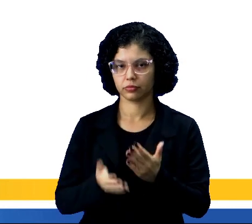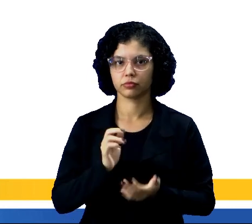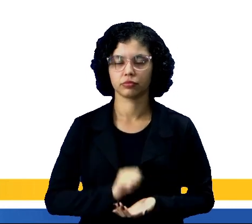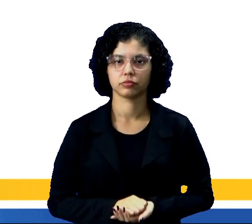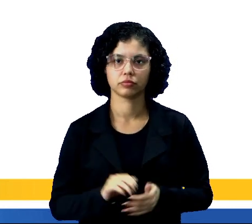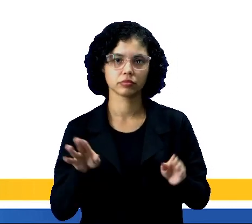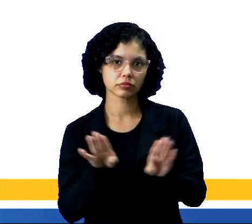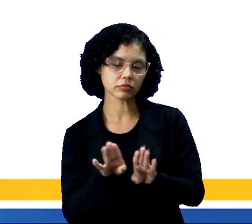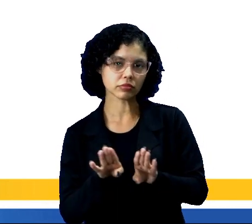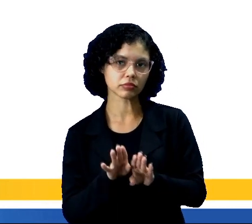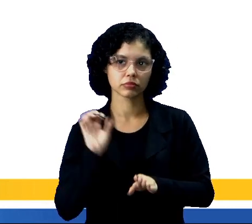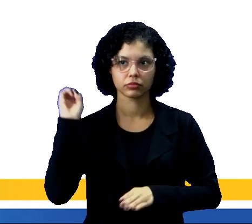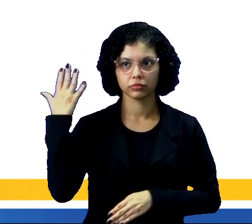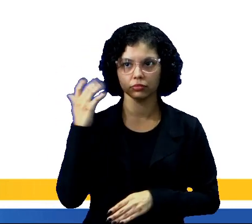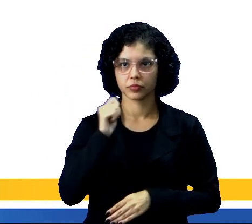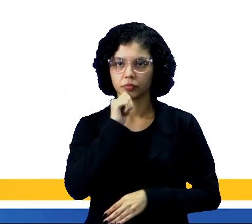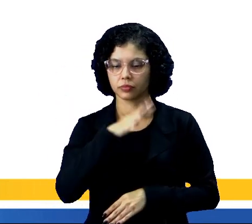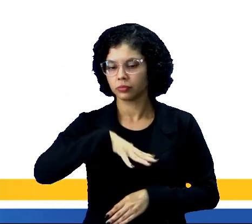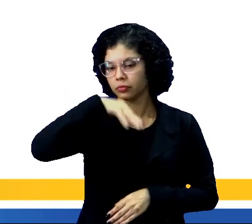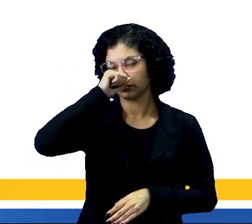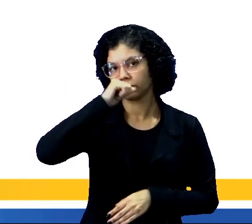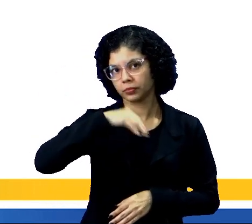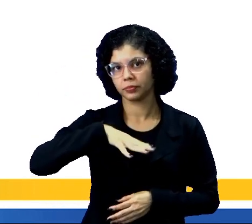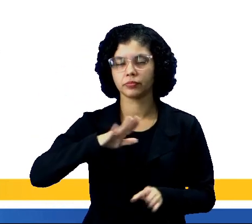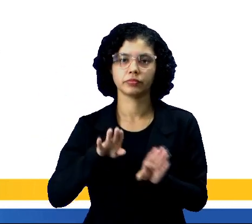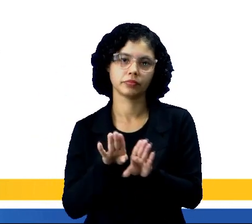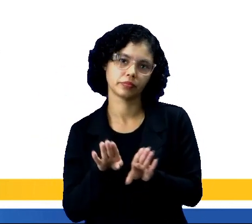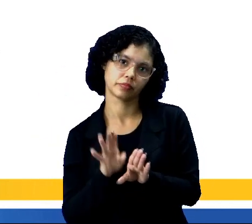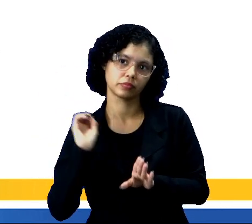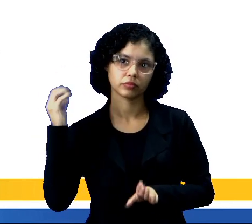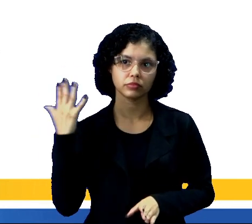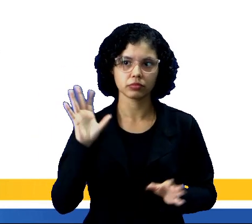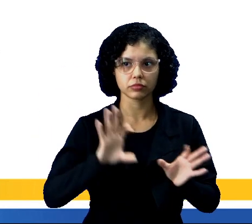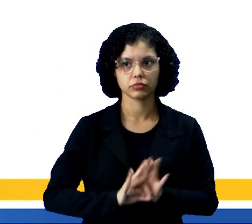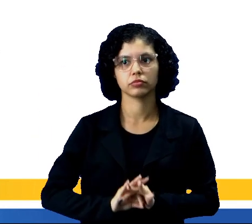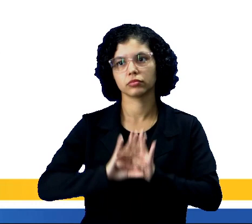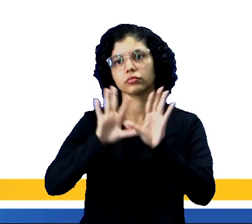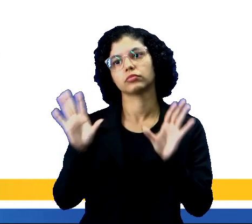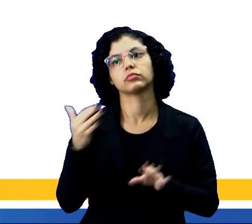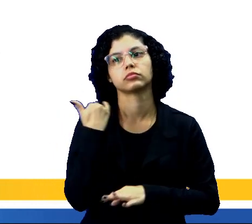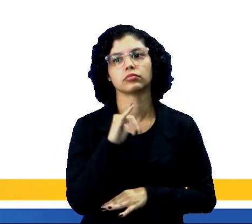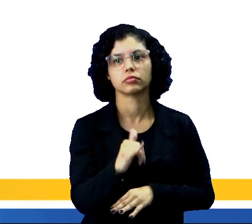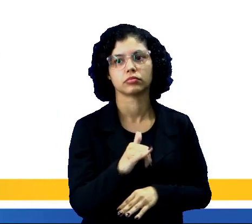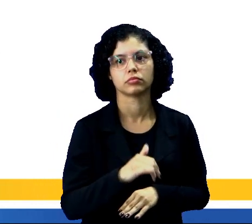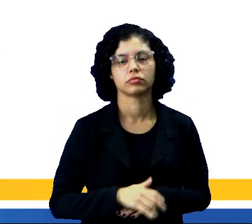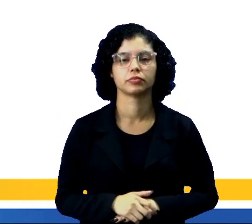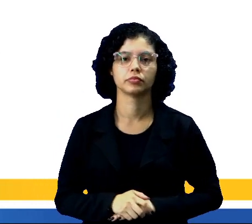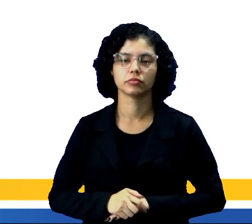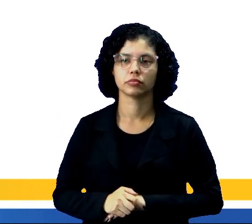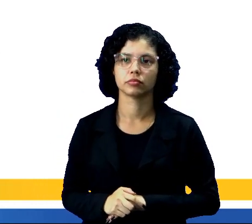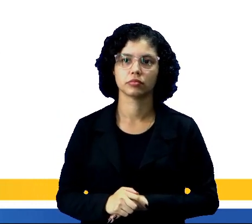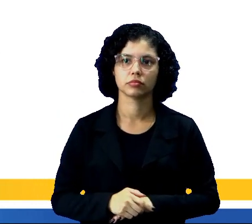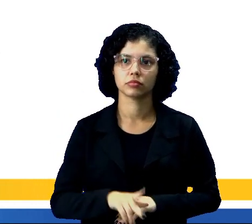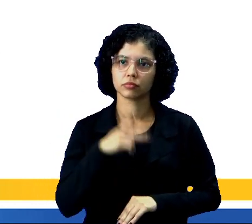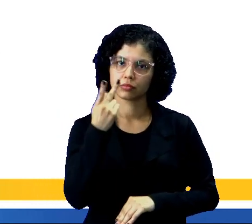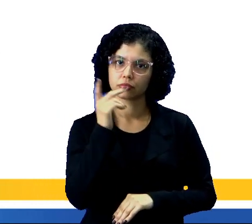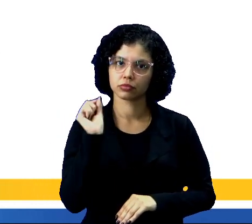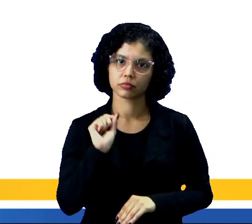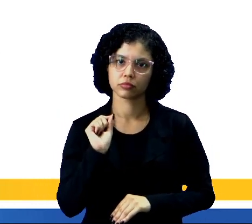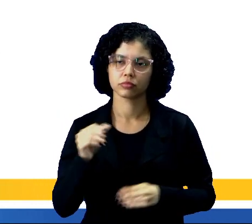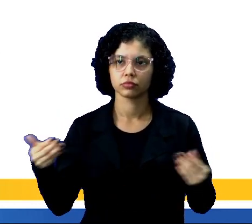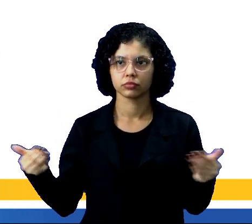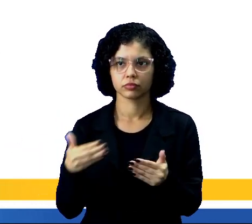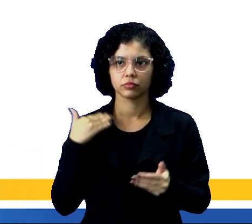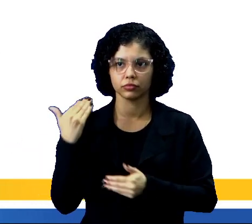perdida. E também tem a ver com a respiração. A respiração também há uma liberação de energia. Vamos falar agora de